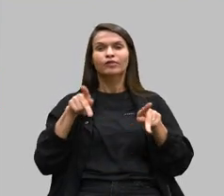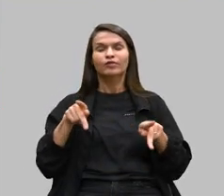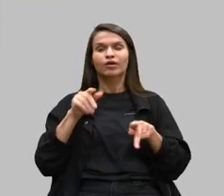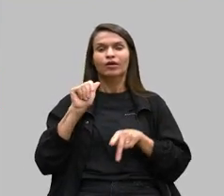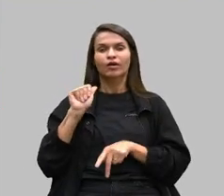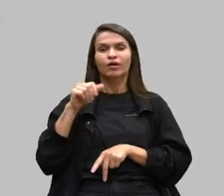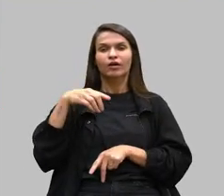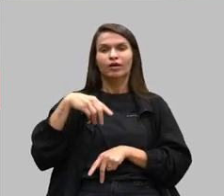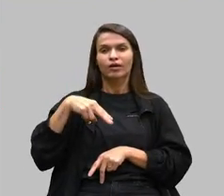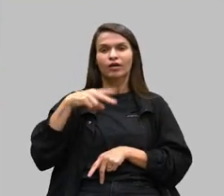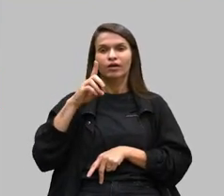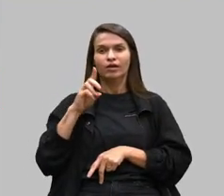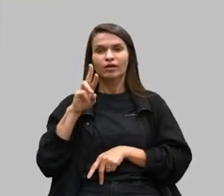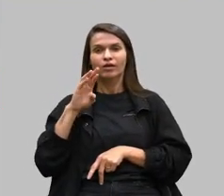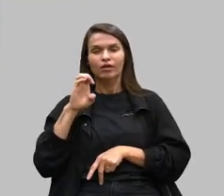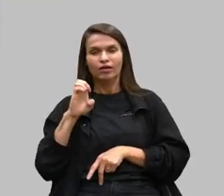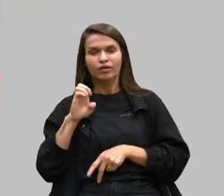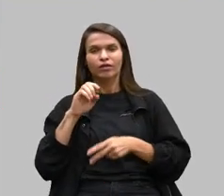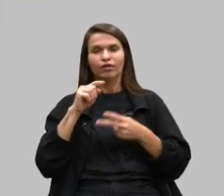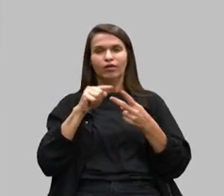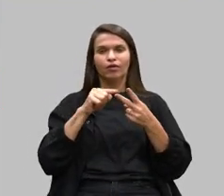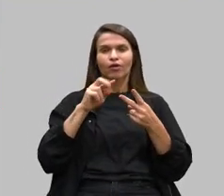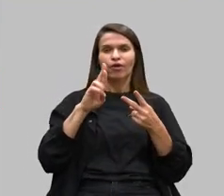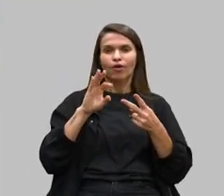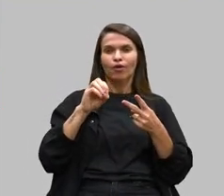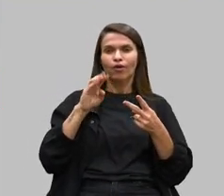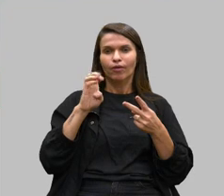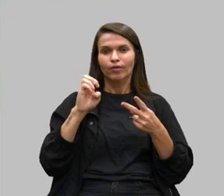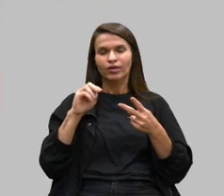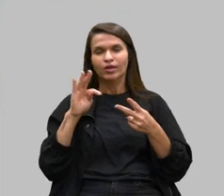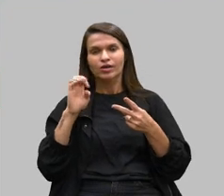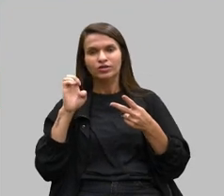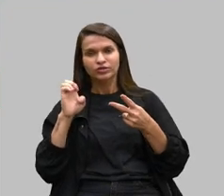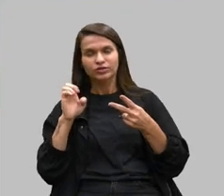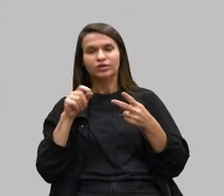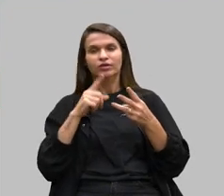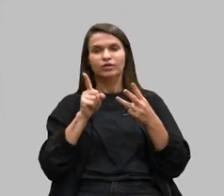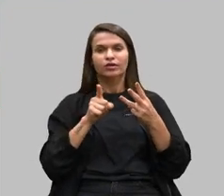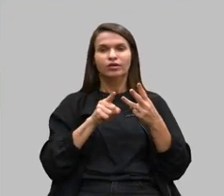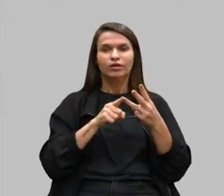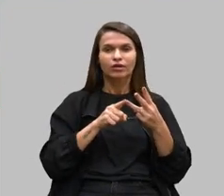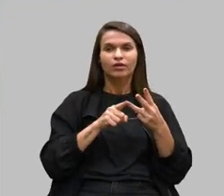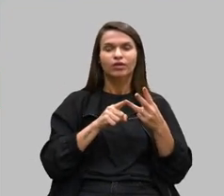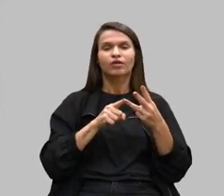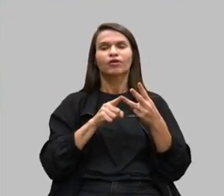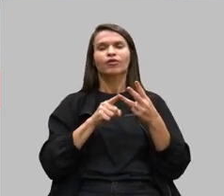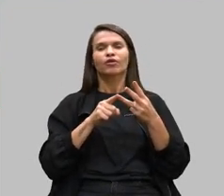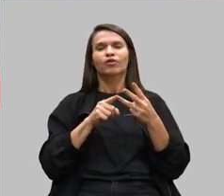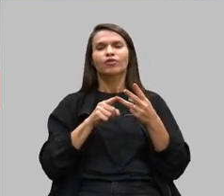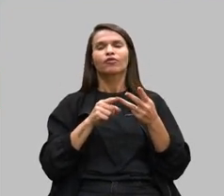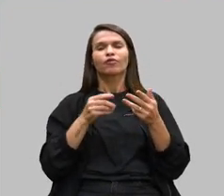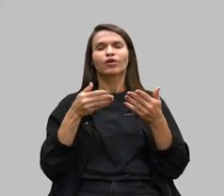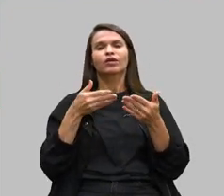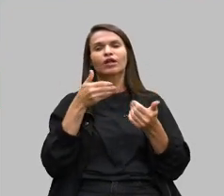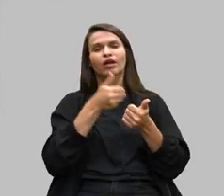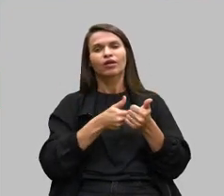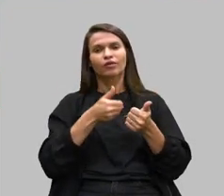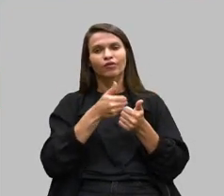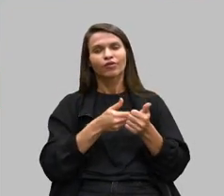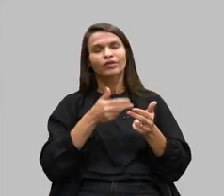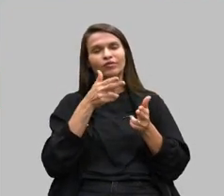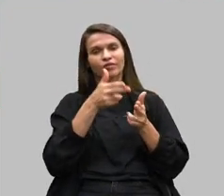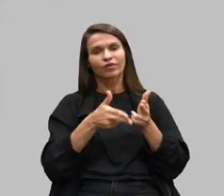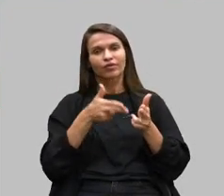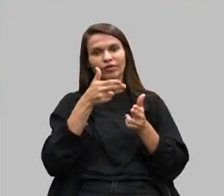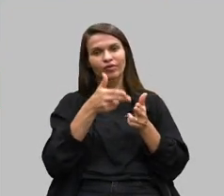tenuta Professor Robert esse povo querido do nosso da luta Ferroviária E nós vamos pro